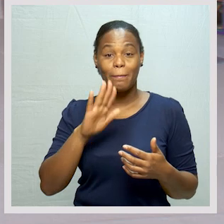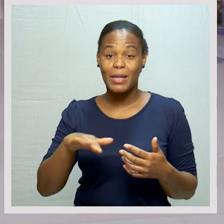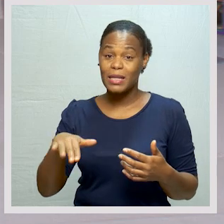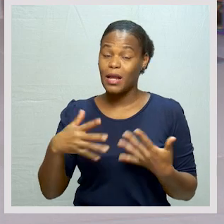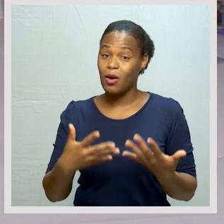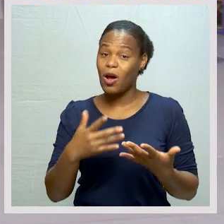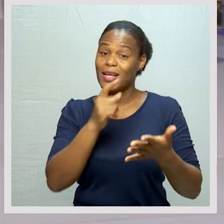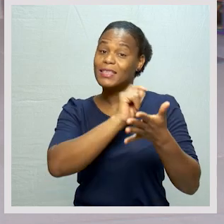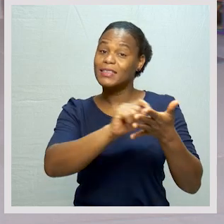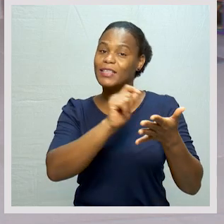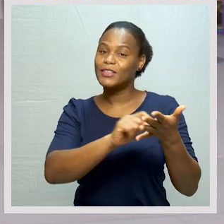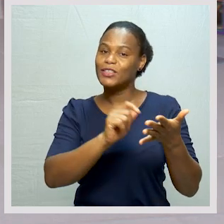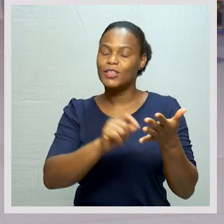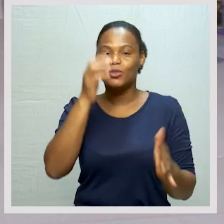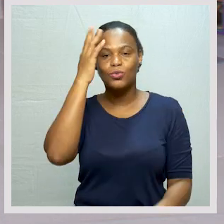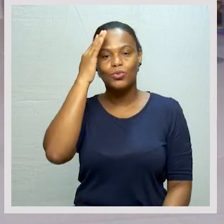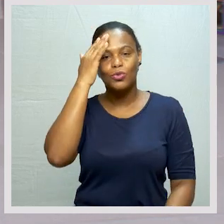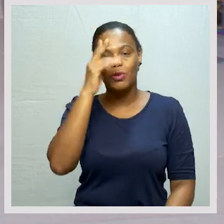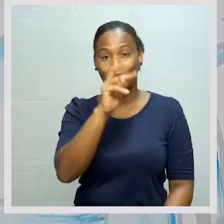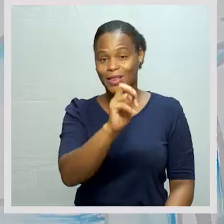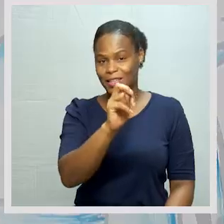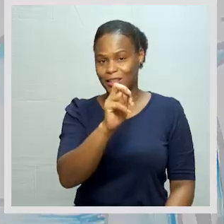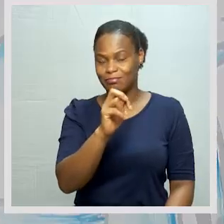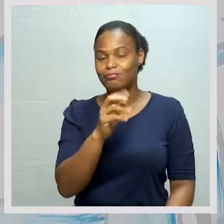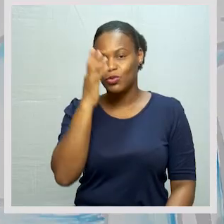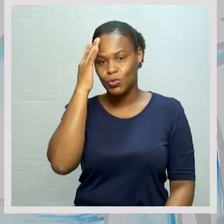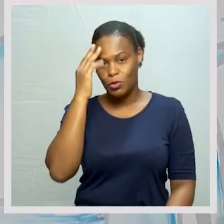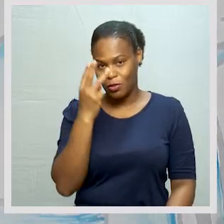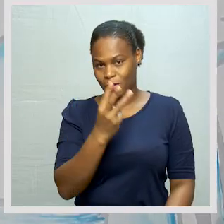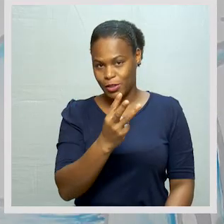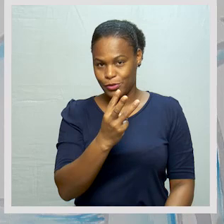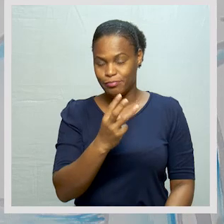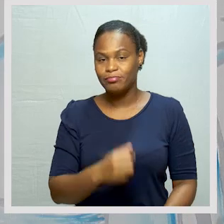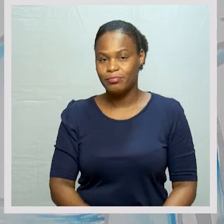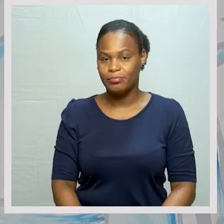passamos agora para o exercício número 3.